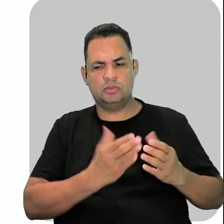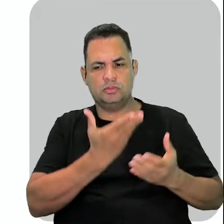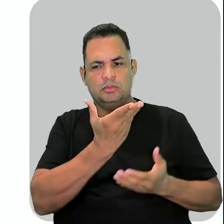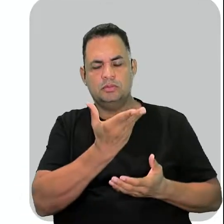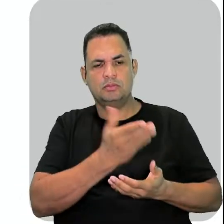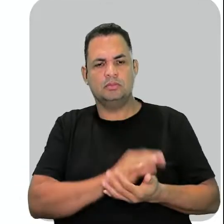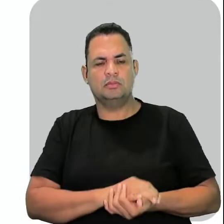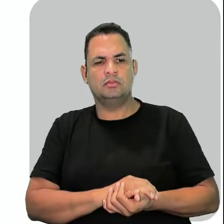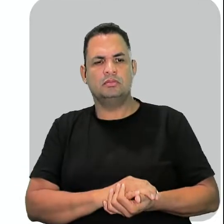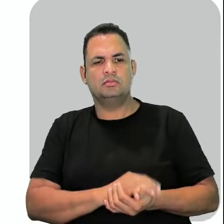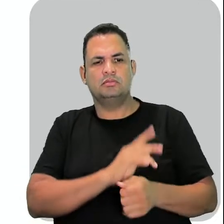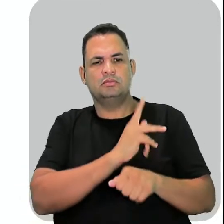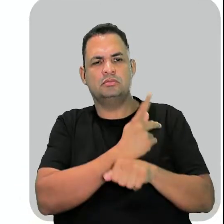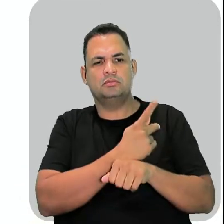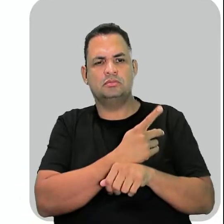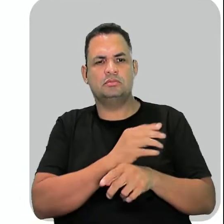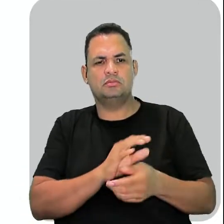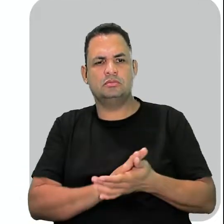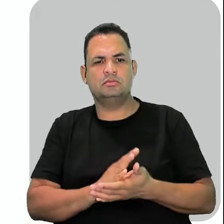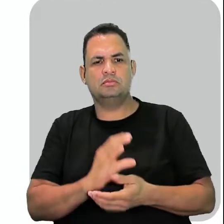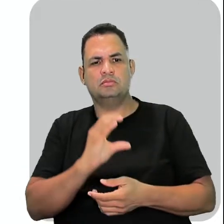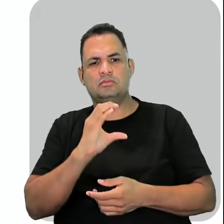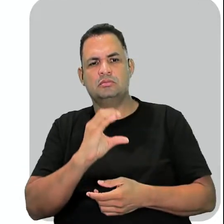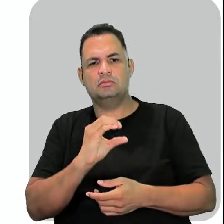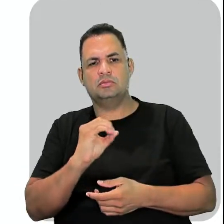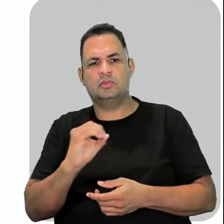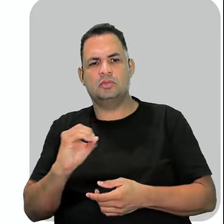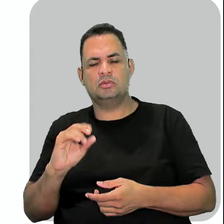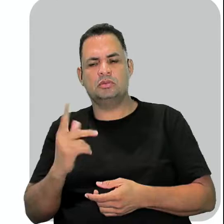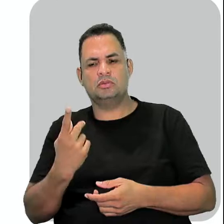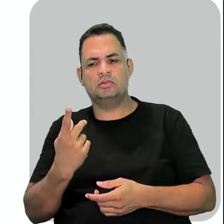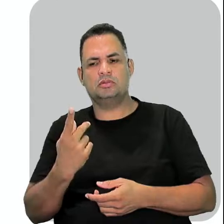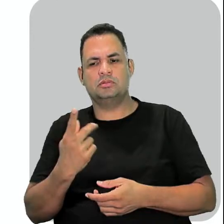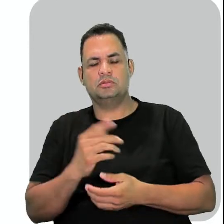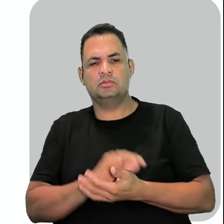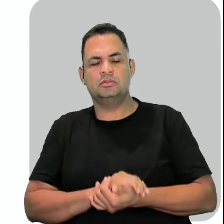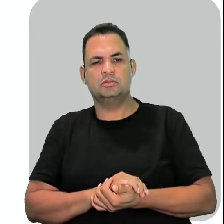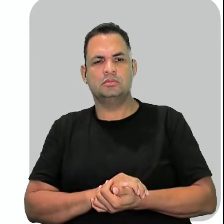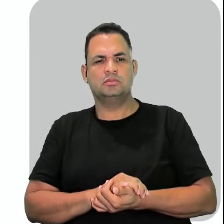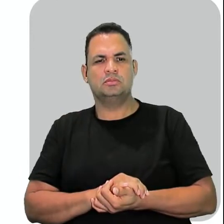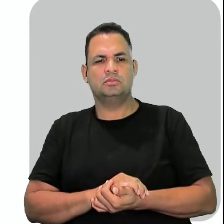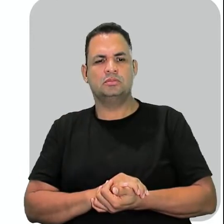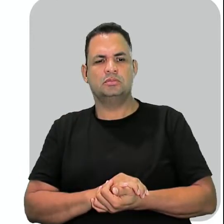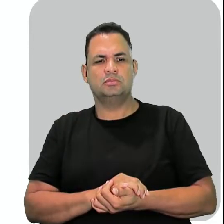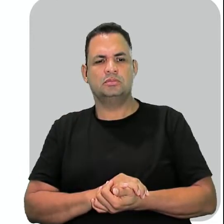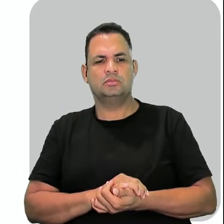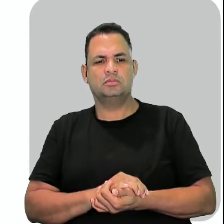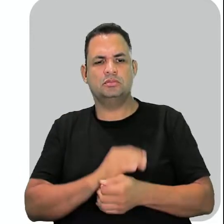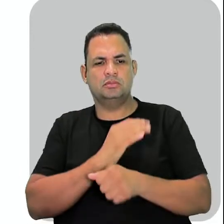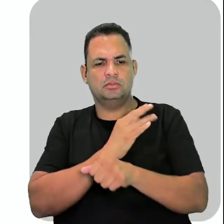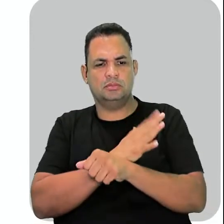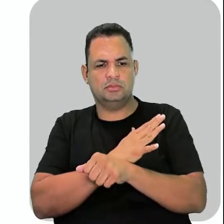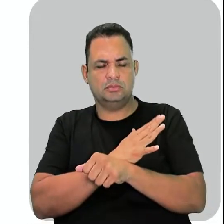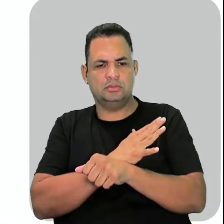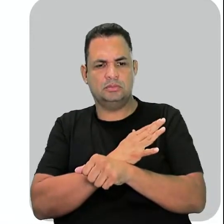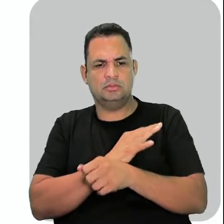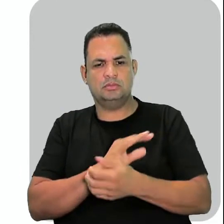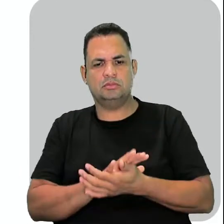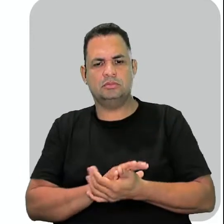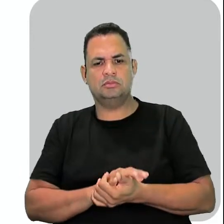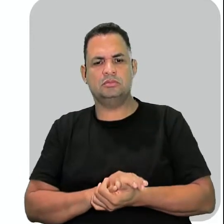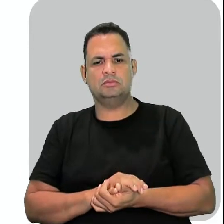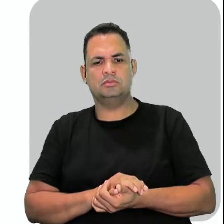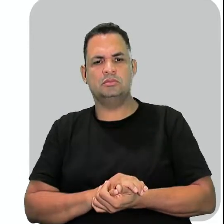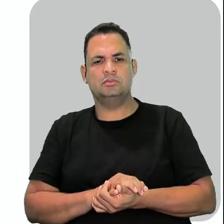aqui, o hidrogênio e o grupo carboxílico. Então, aqui nós temos a